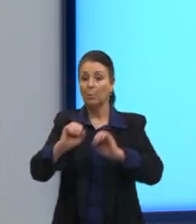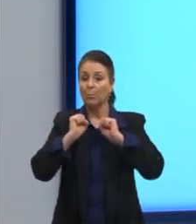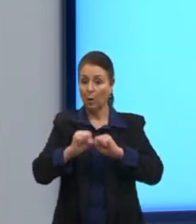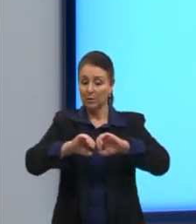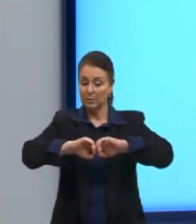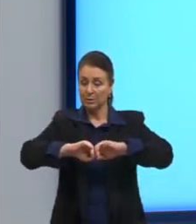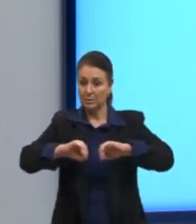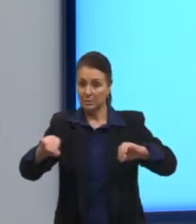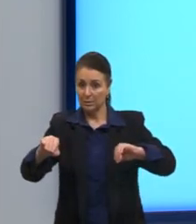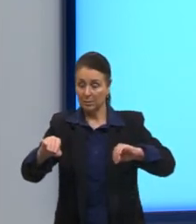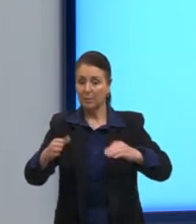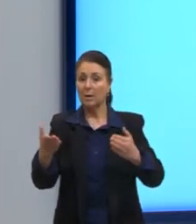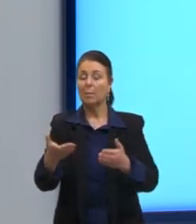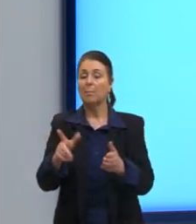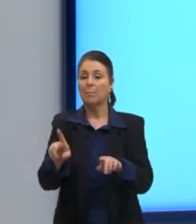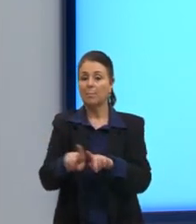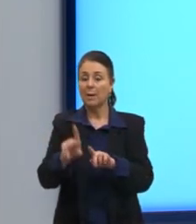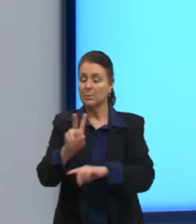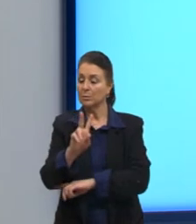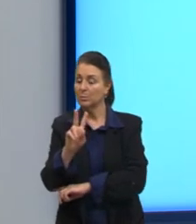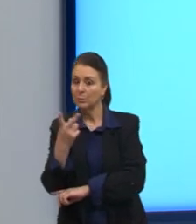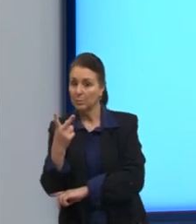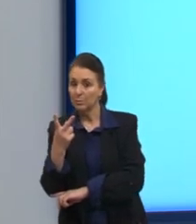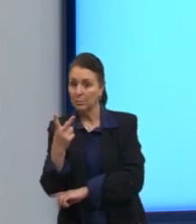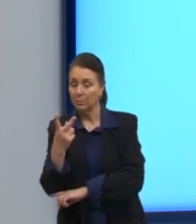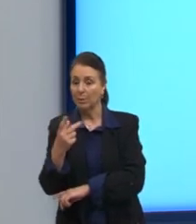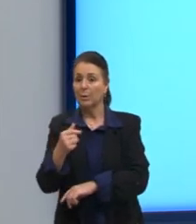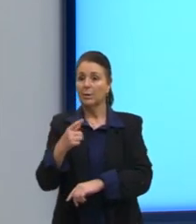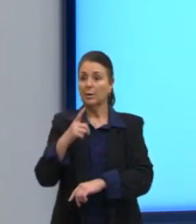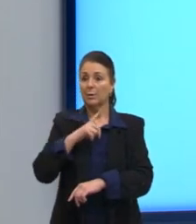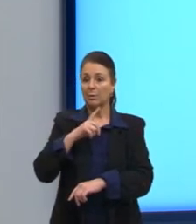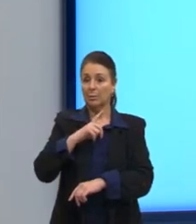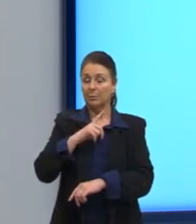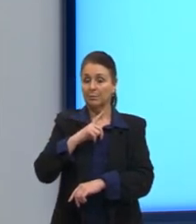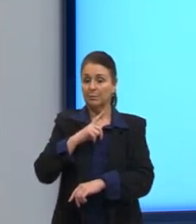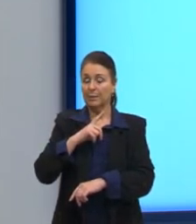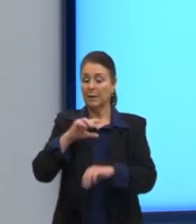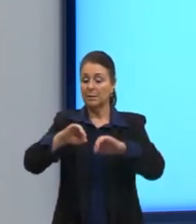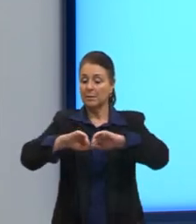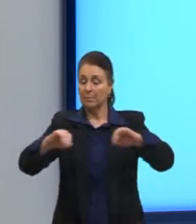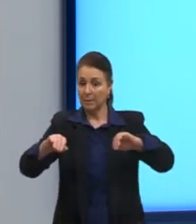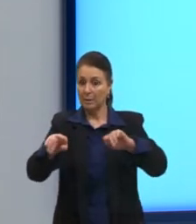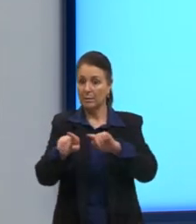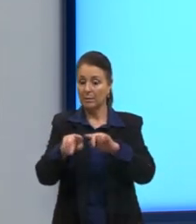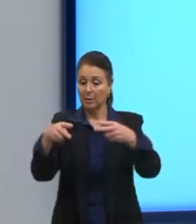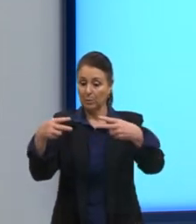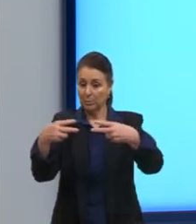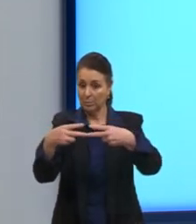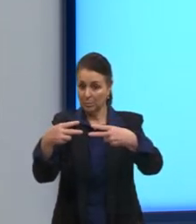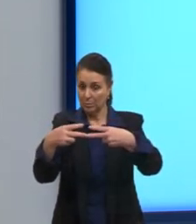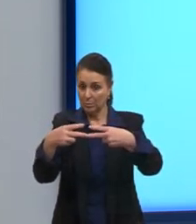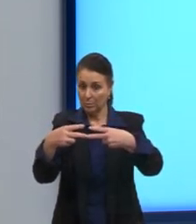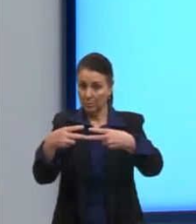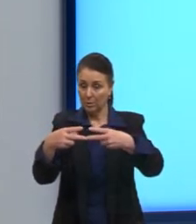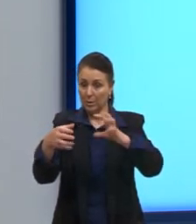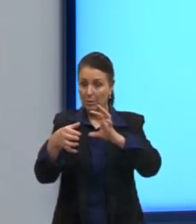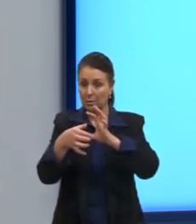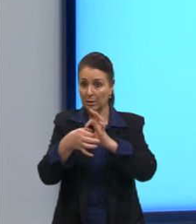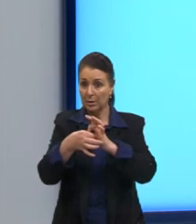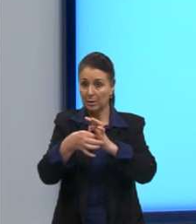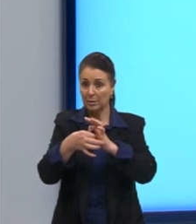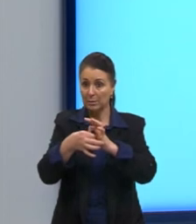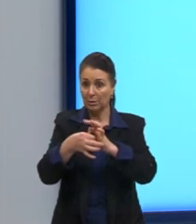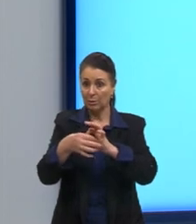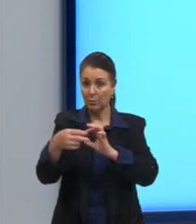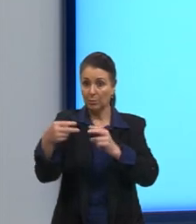aqui mas o gás hidrogênio o gás hidrogênio vai quebrar essa dupla ligação que era uma ligação pi E vai